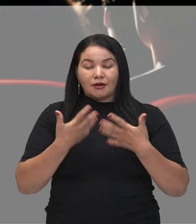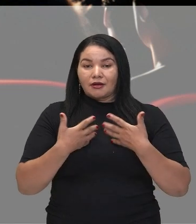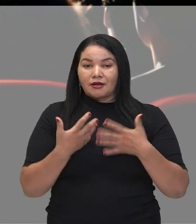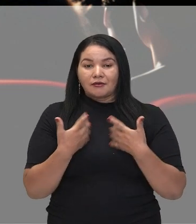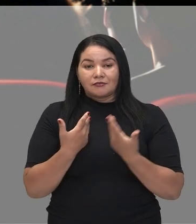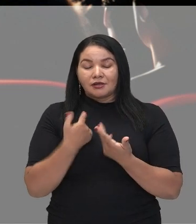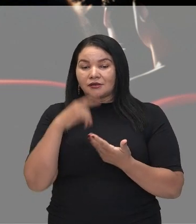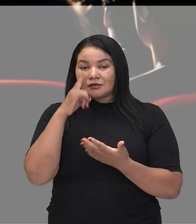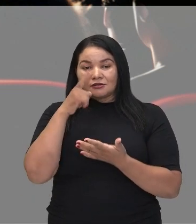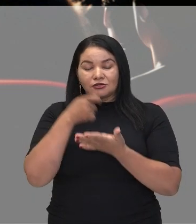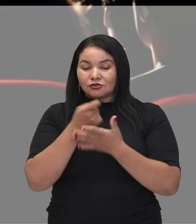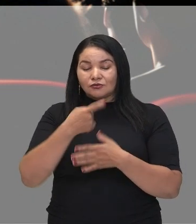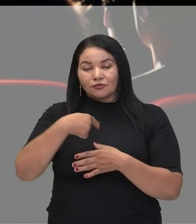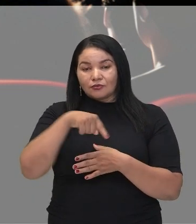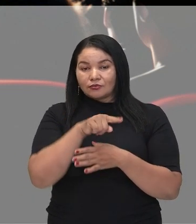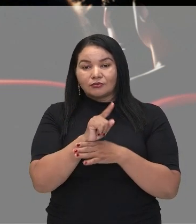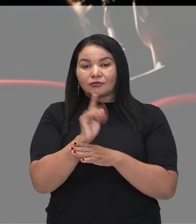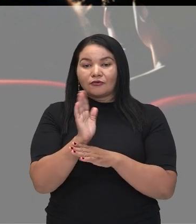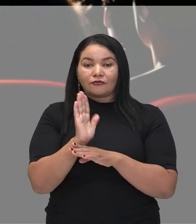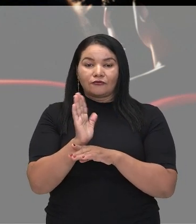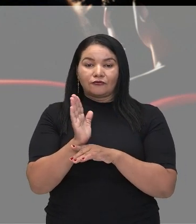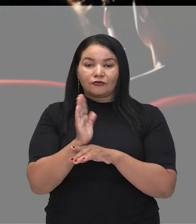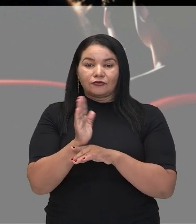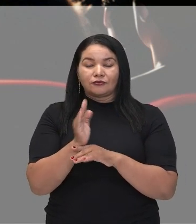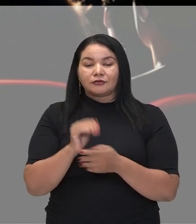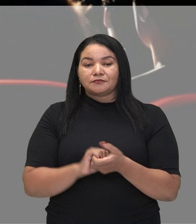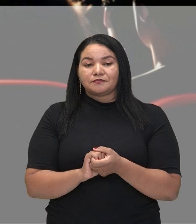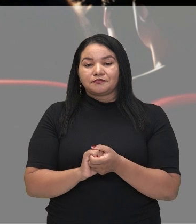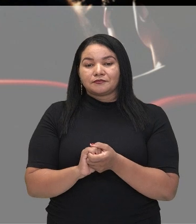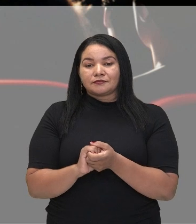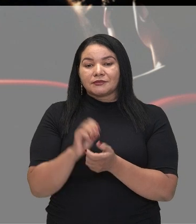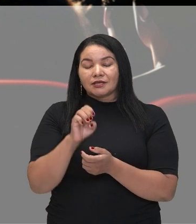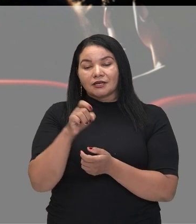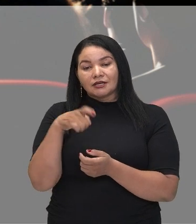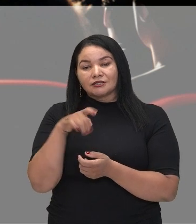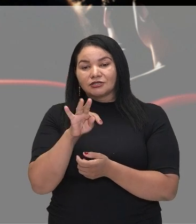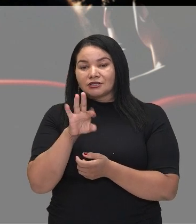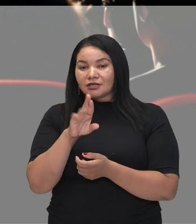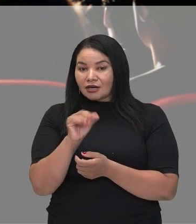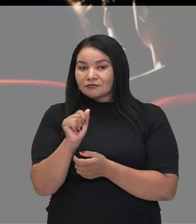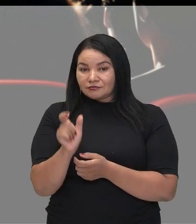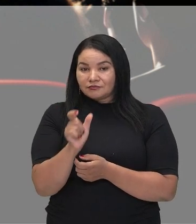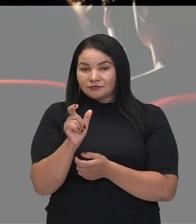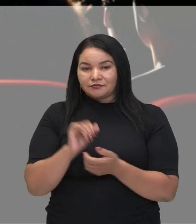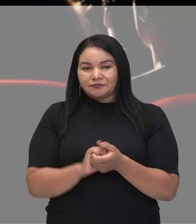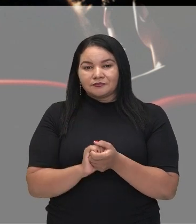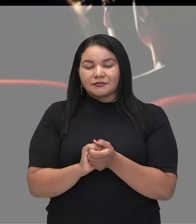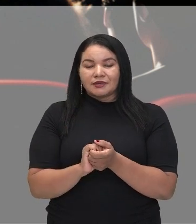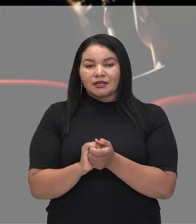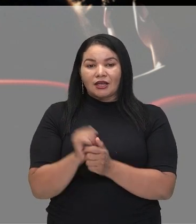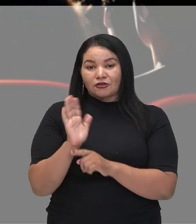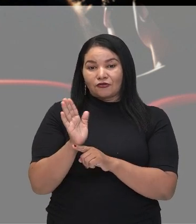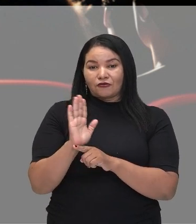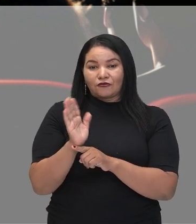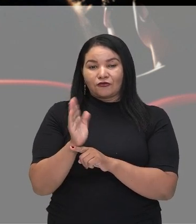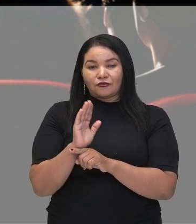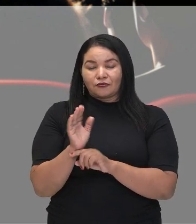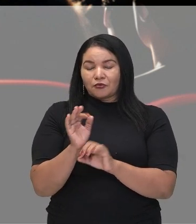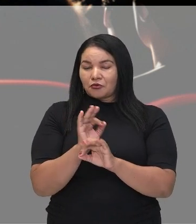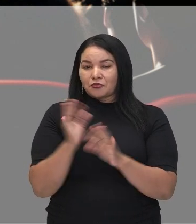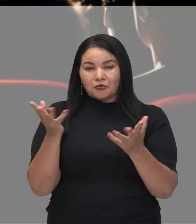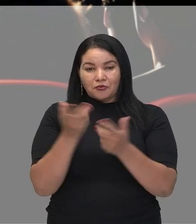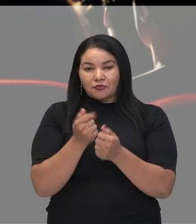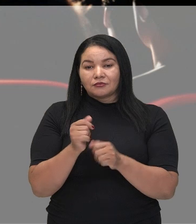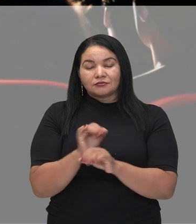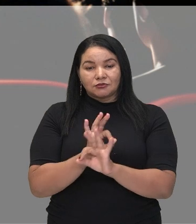Decidiu ir lá assistir a um filme extra, a um filme extraordinário, uma sessão extraordinária,